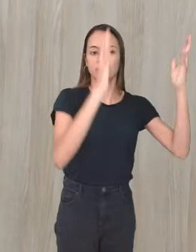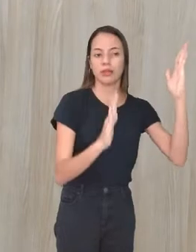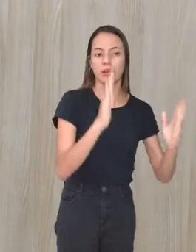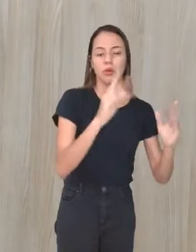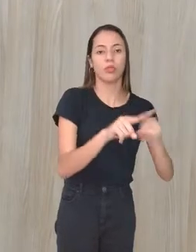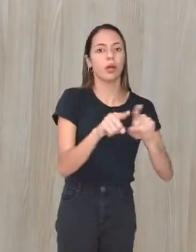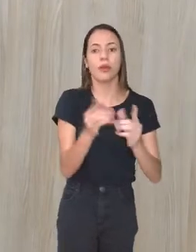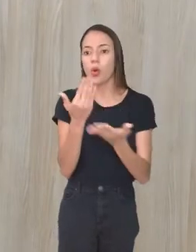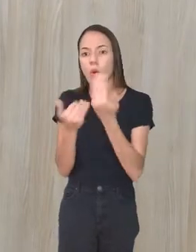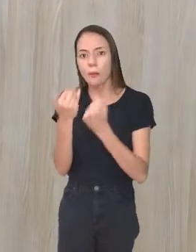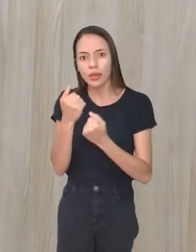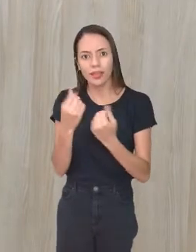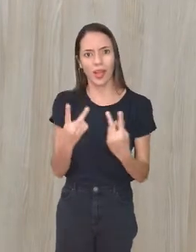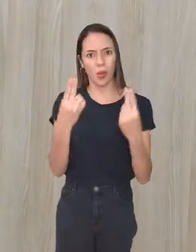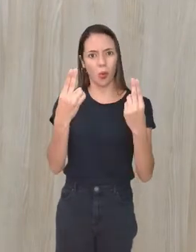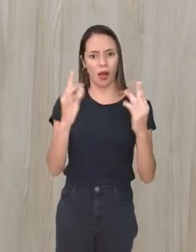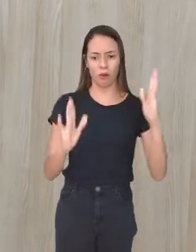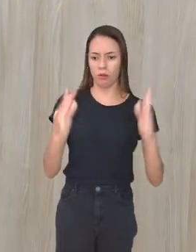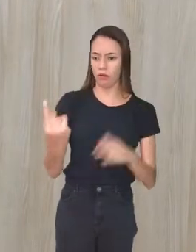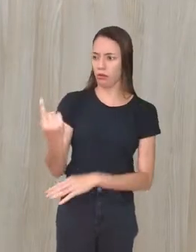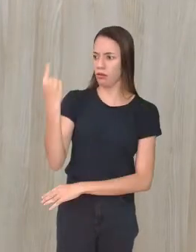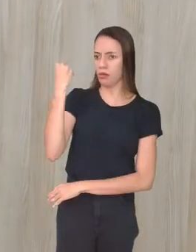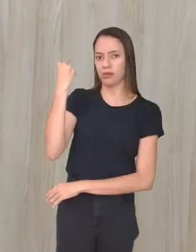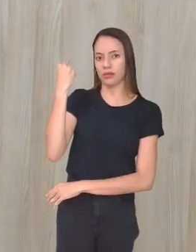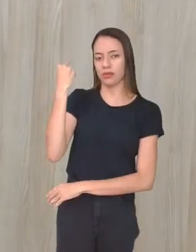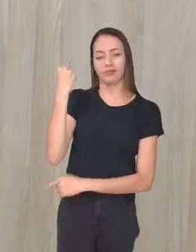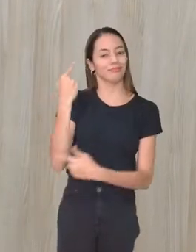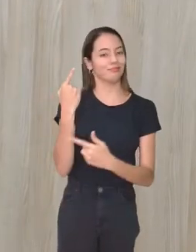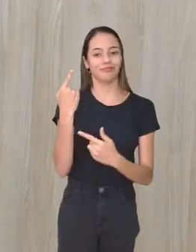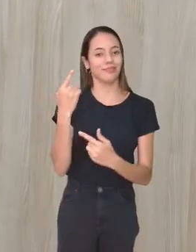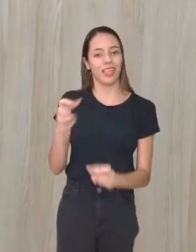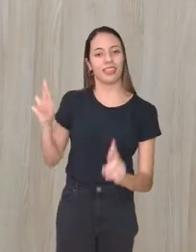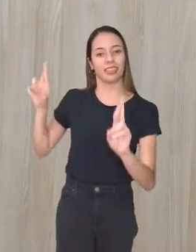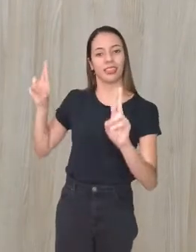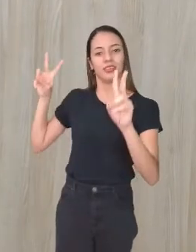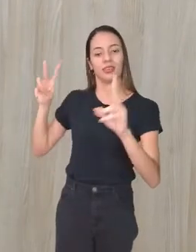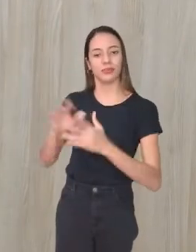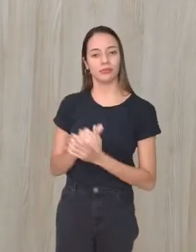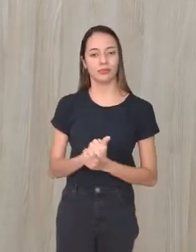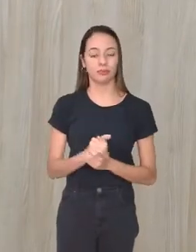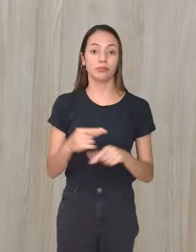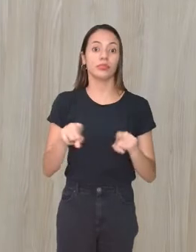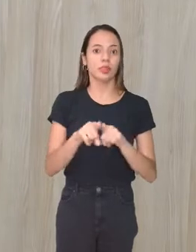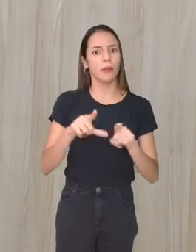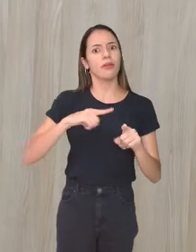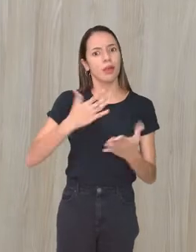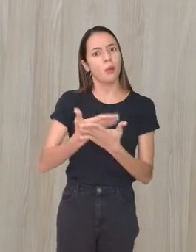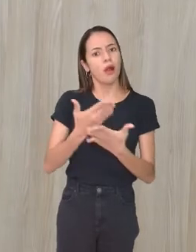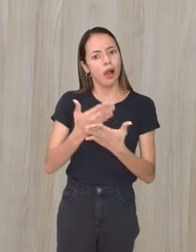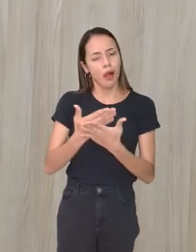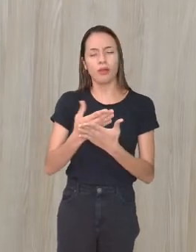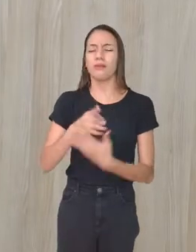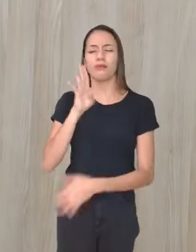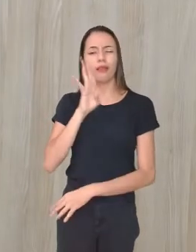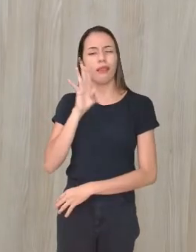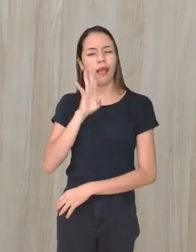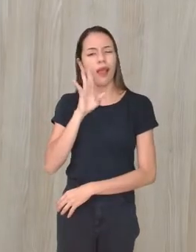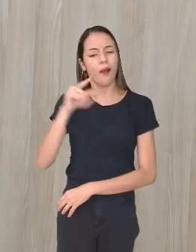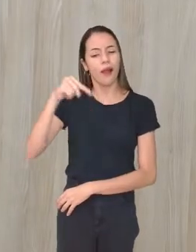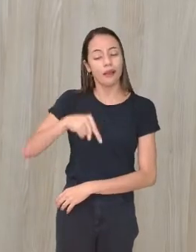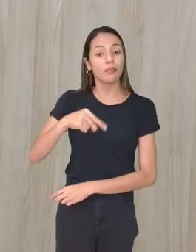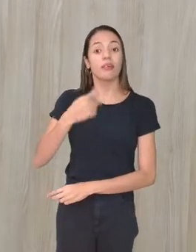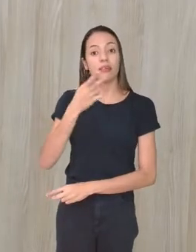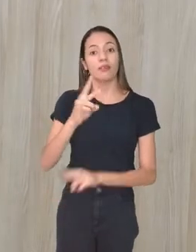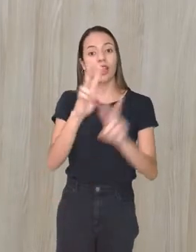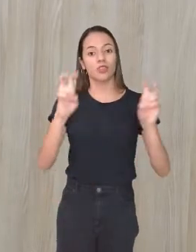João, não são as mesmas que a gente tinha há séculos atrás. Inclusive, tem uma aula super bacana nossa, né, a